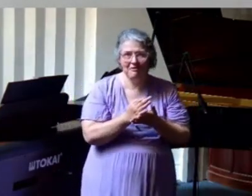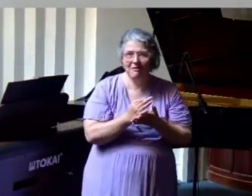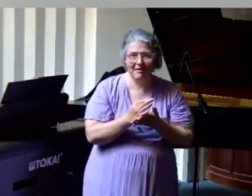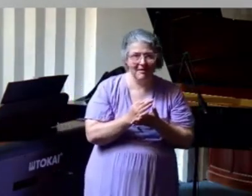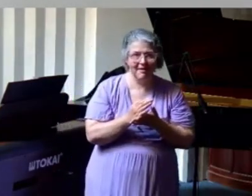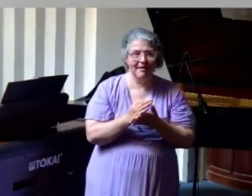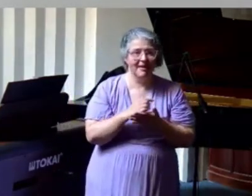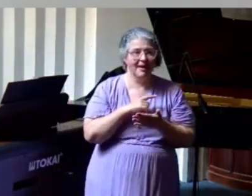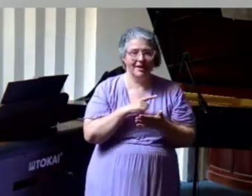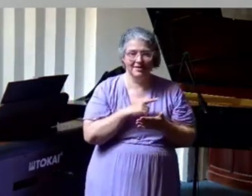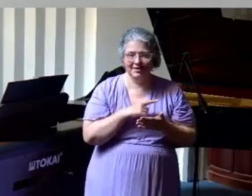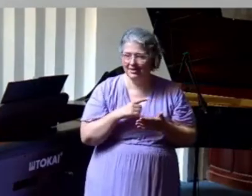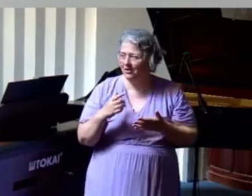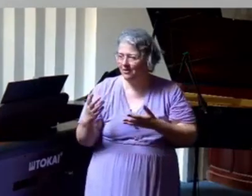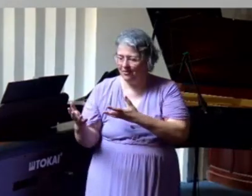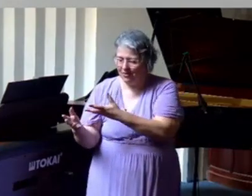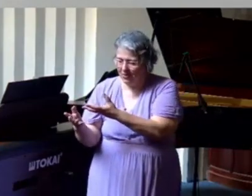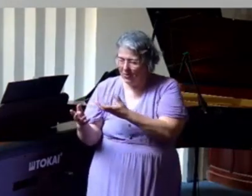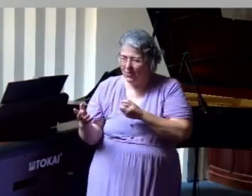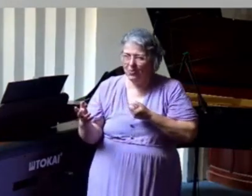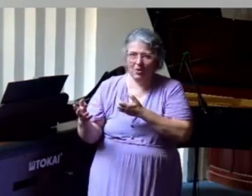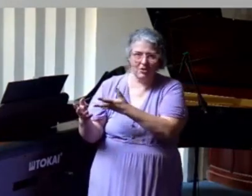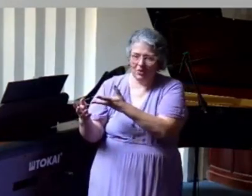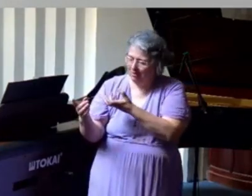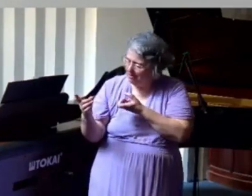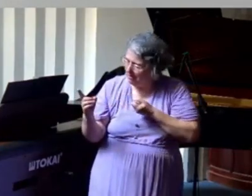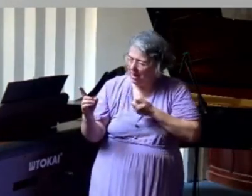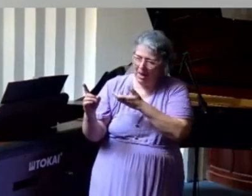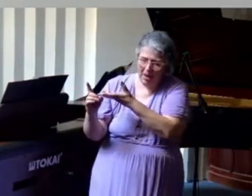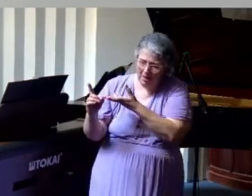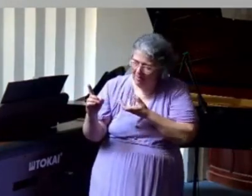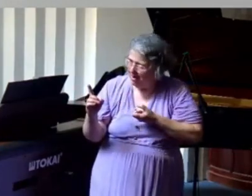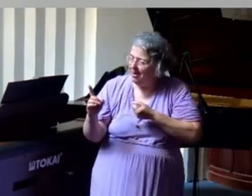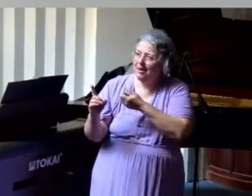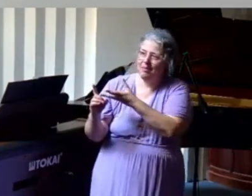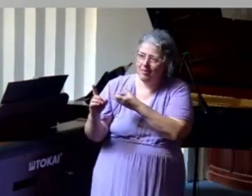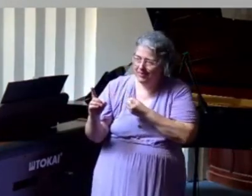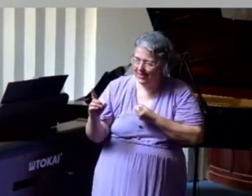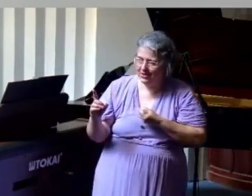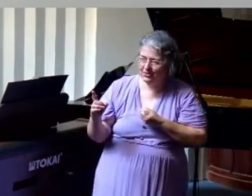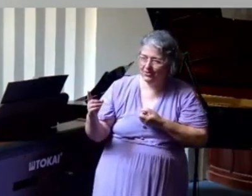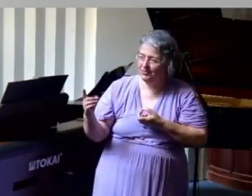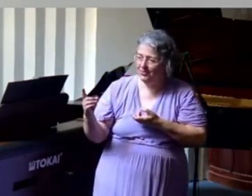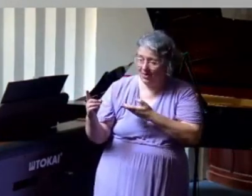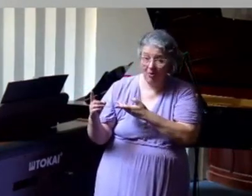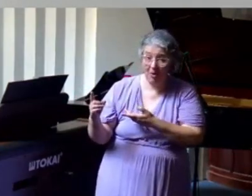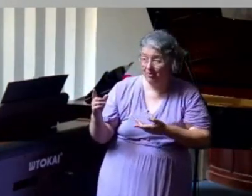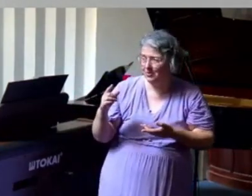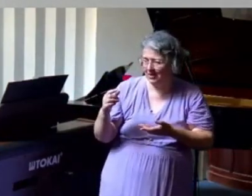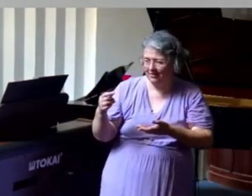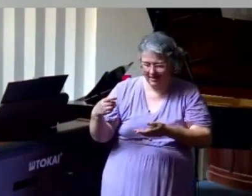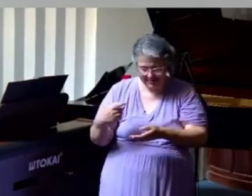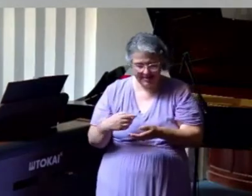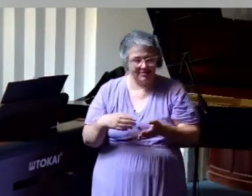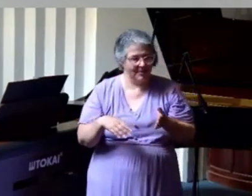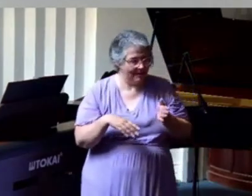ou por pessoas que ficam ali dando um tranco na gente, dando um toque na gente, ou o tempo inteiro dando corda em nós. A fé